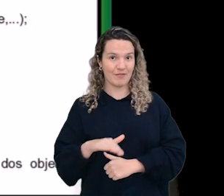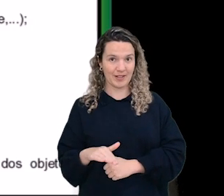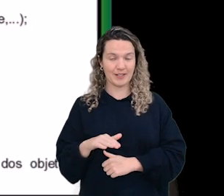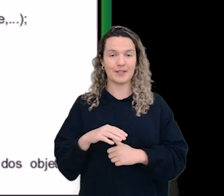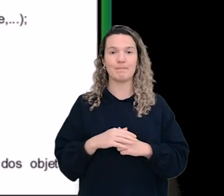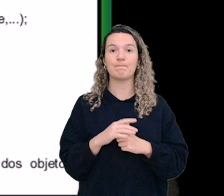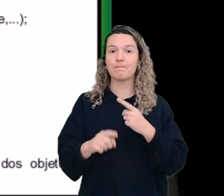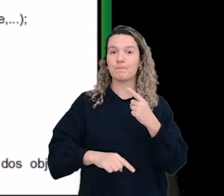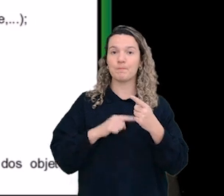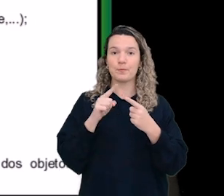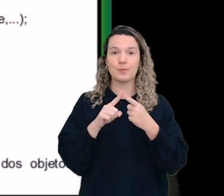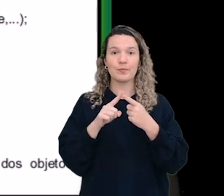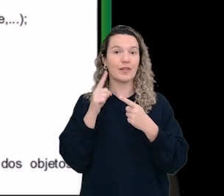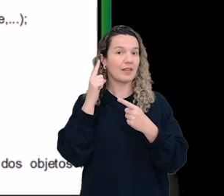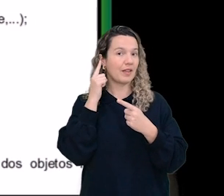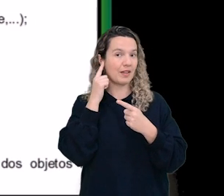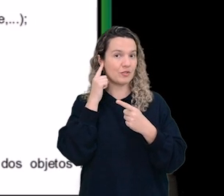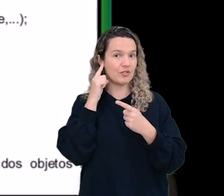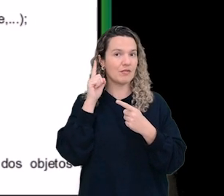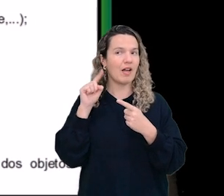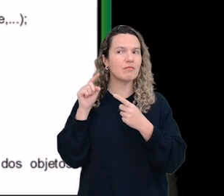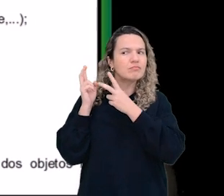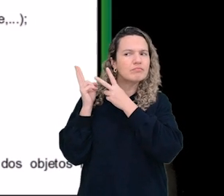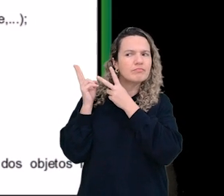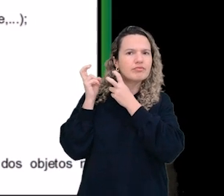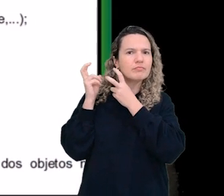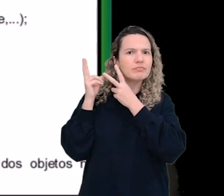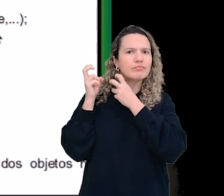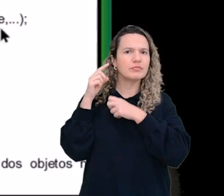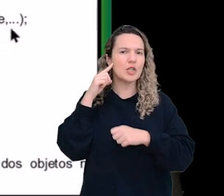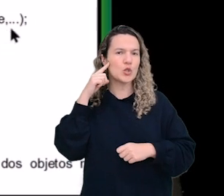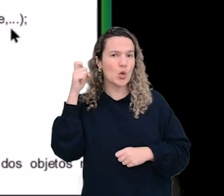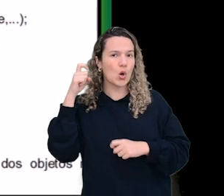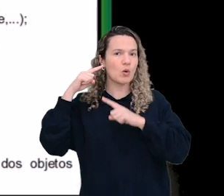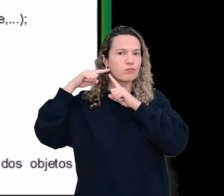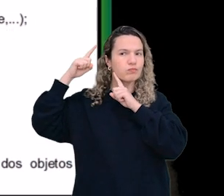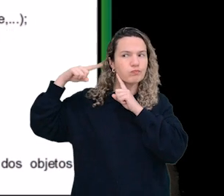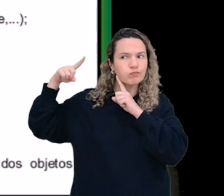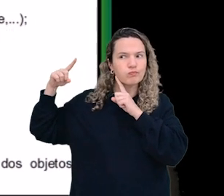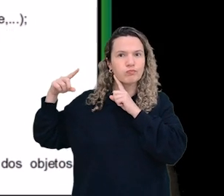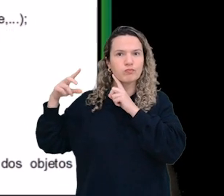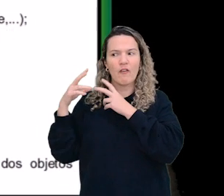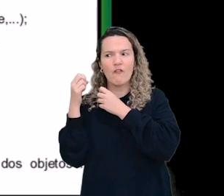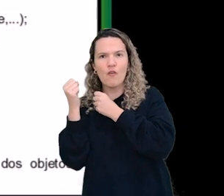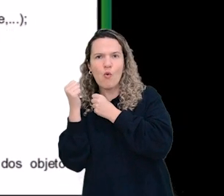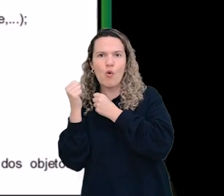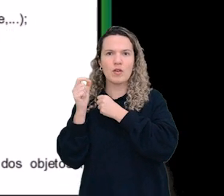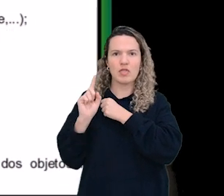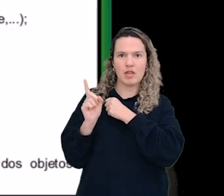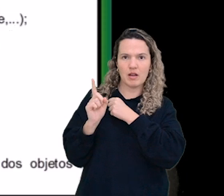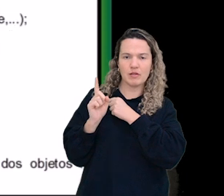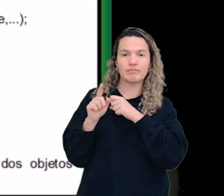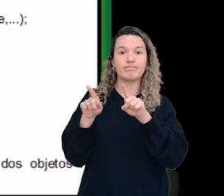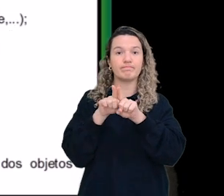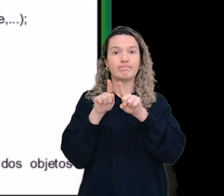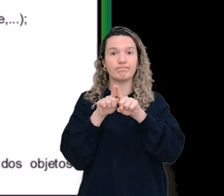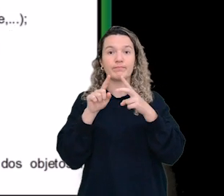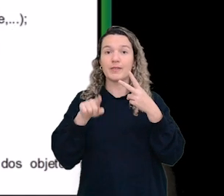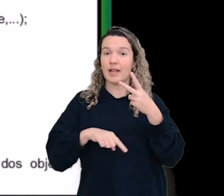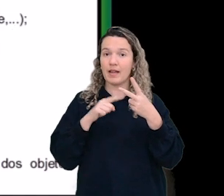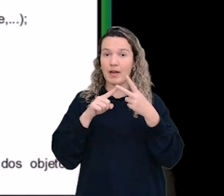é a discriminação de sons, tons e intensidade. A visual, que é a discriminação da